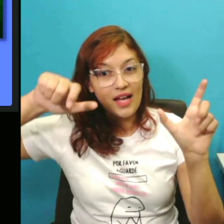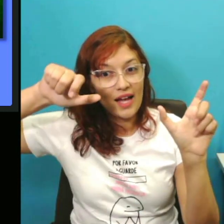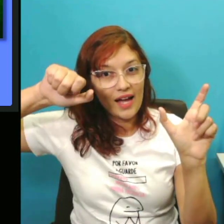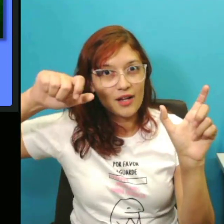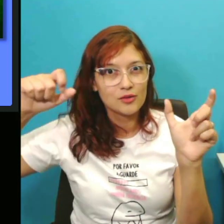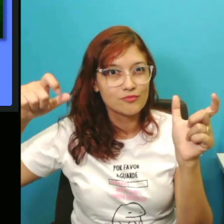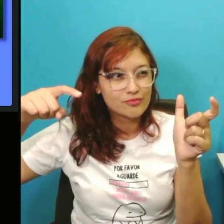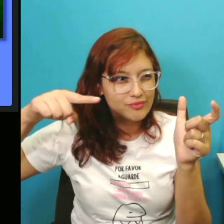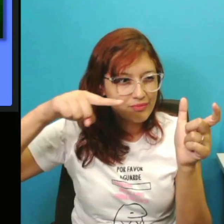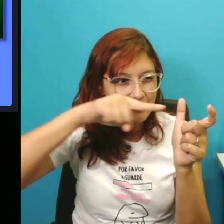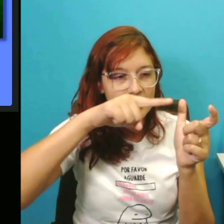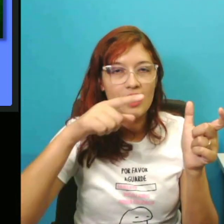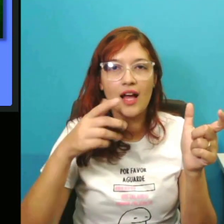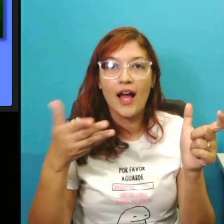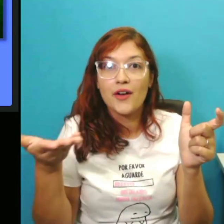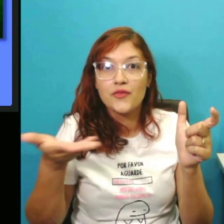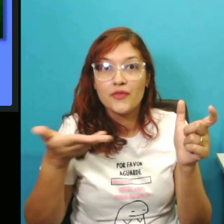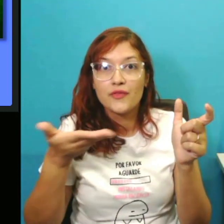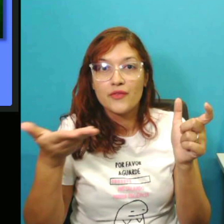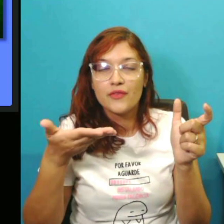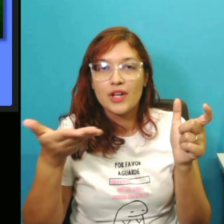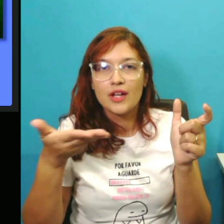ela vai ampliar a imagem.